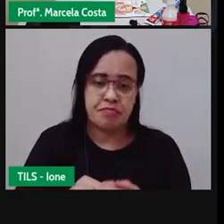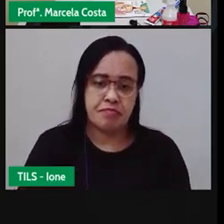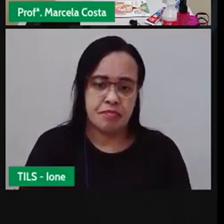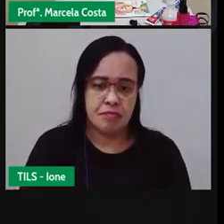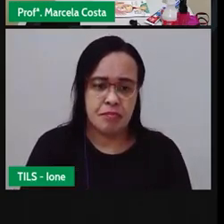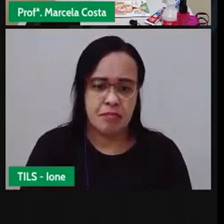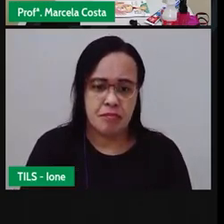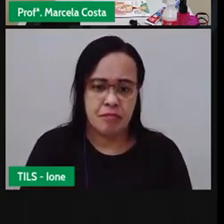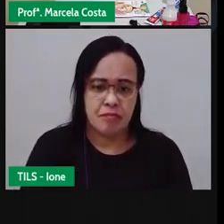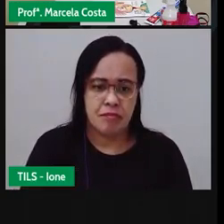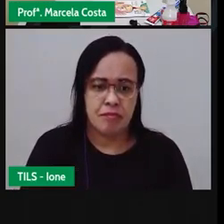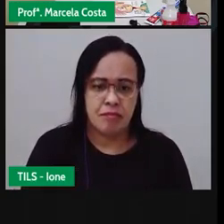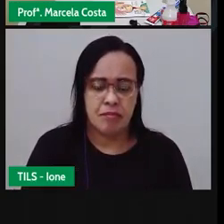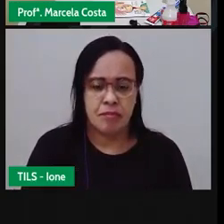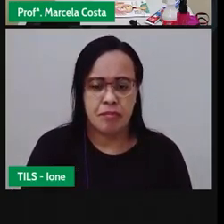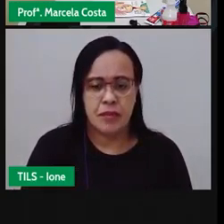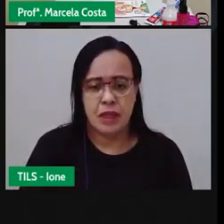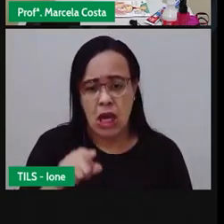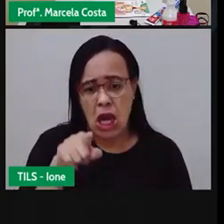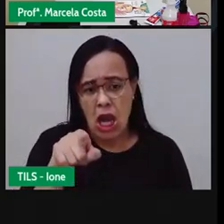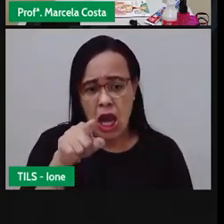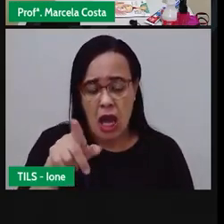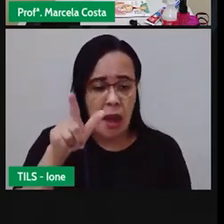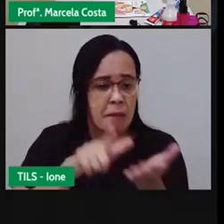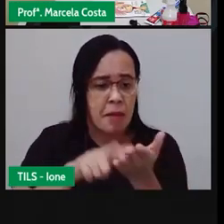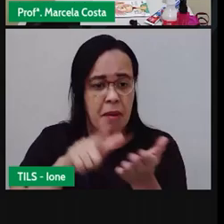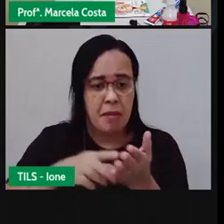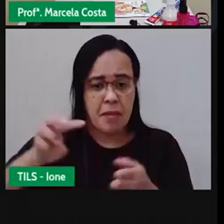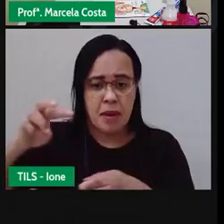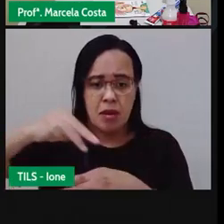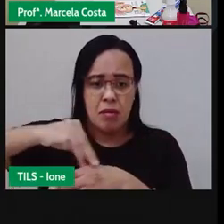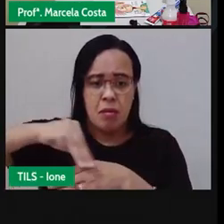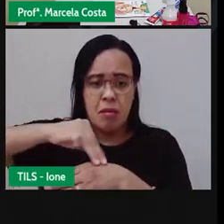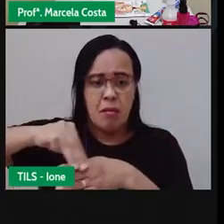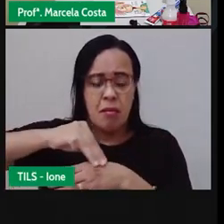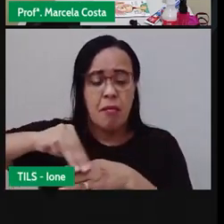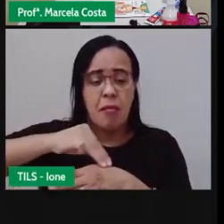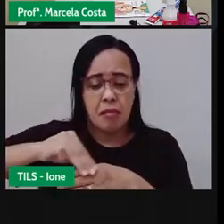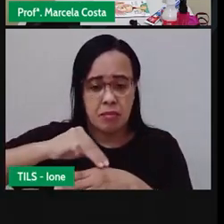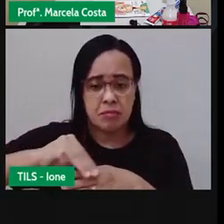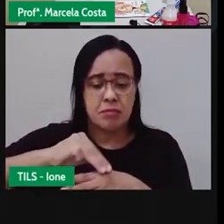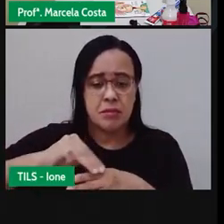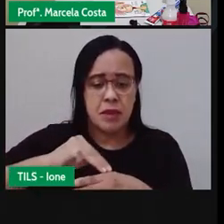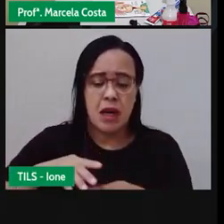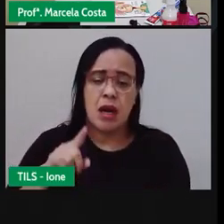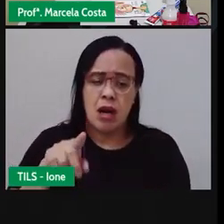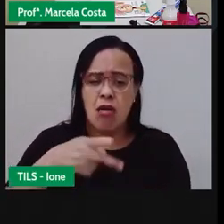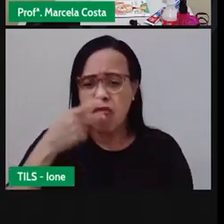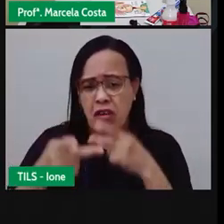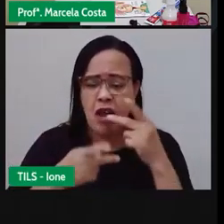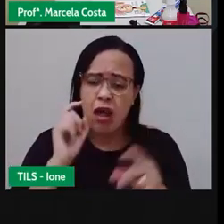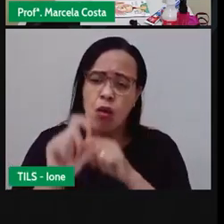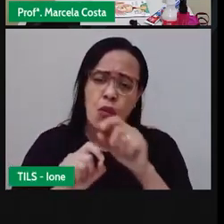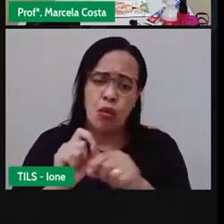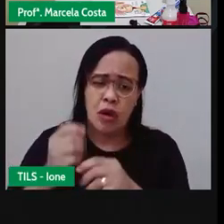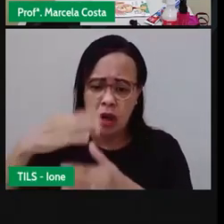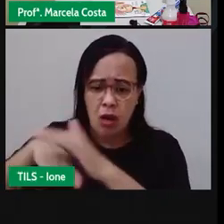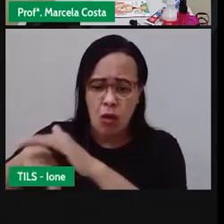Me chamo Papel Brown e tenho muita febre de celulose. O que eu tenho a dizer é que já guardaram muita coisa dentro de